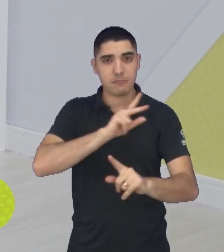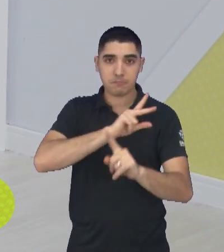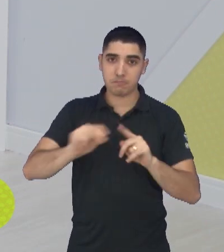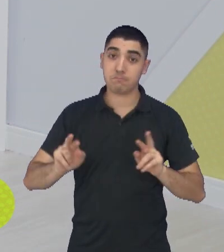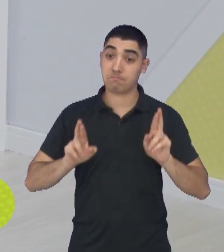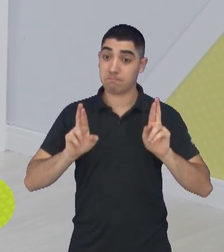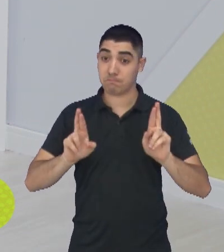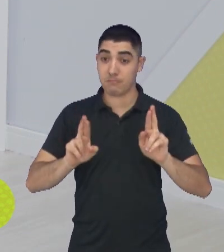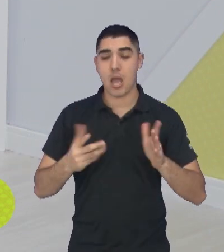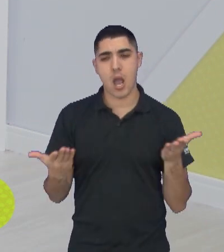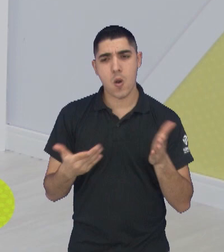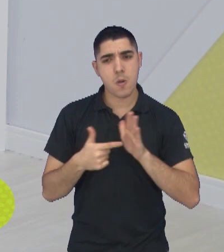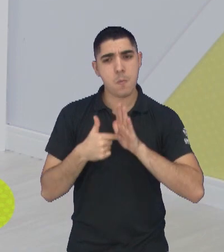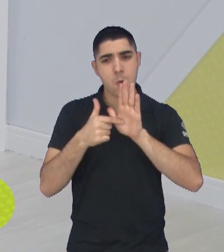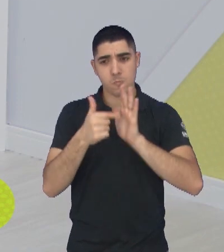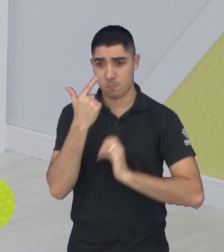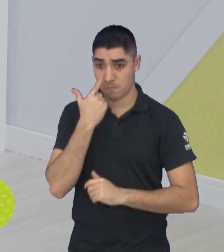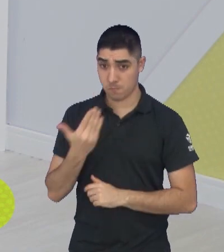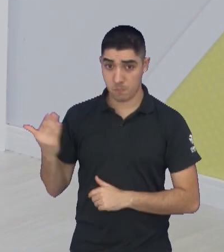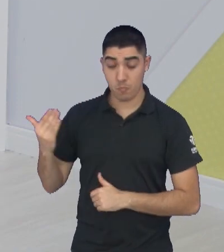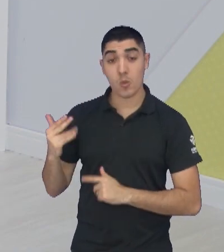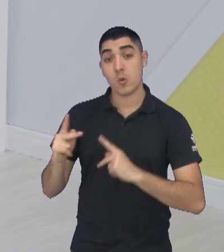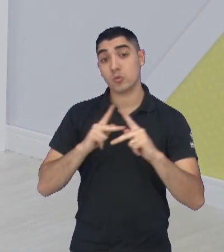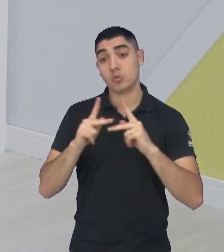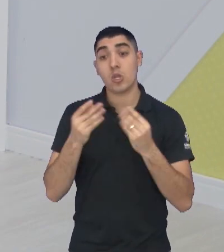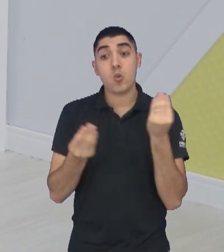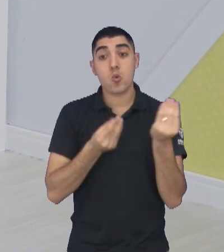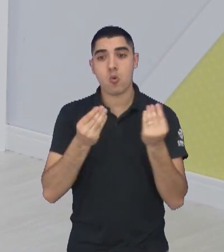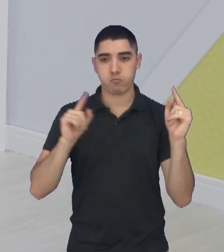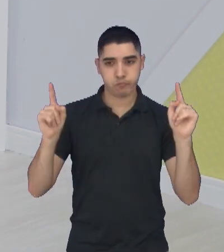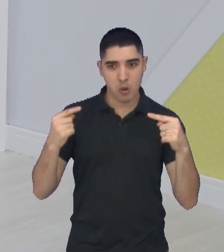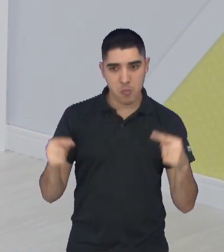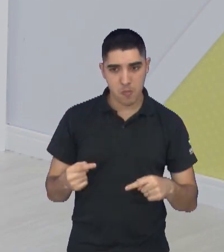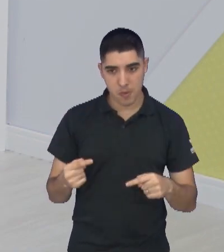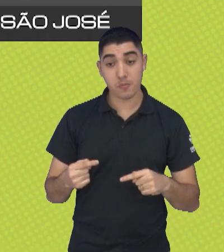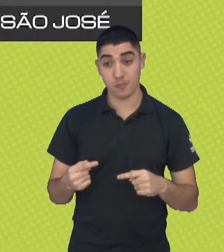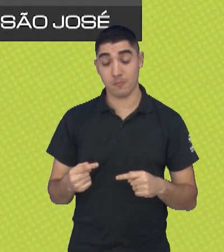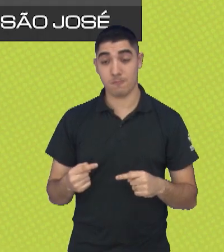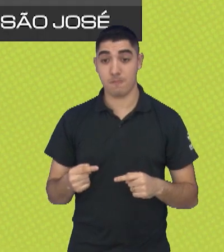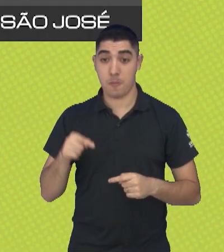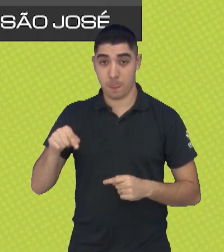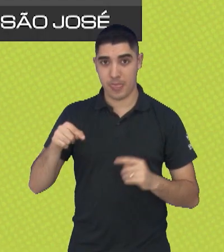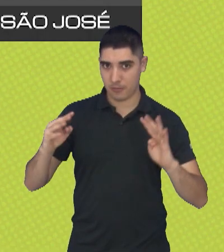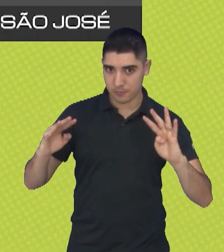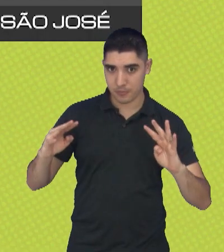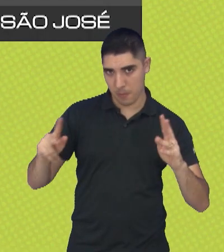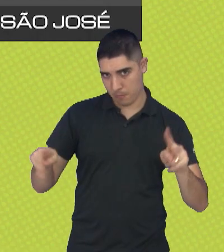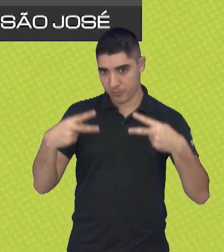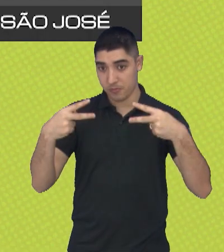José. Aliás, Matheus, coloca pra gente aí o caminho que o São José vai percorrer dentro desse playoff. Hoje,